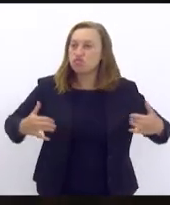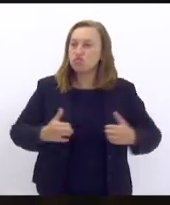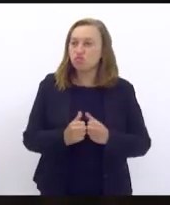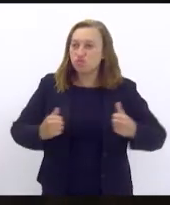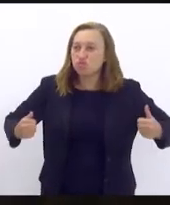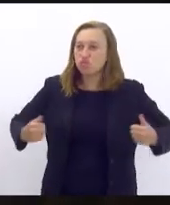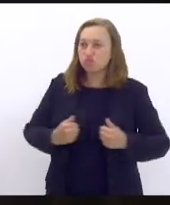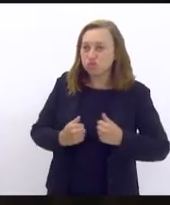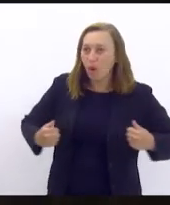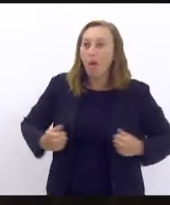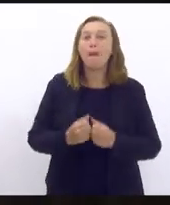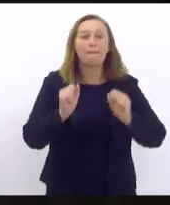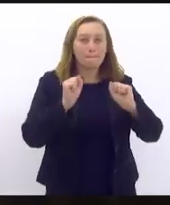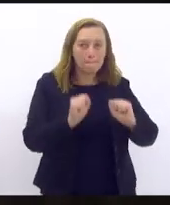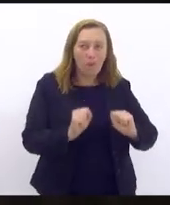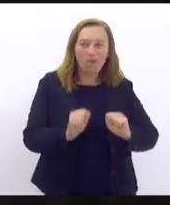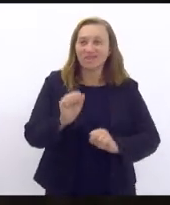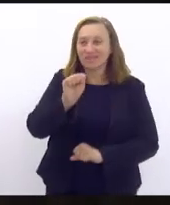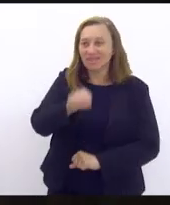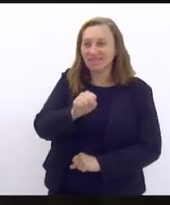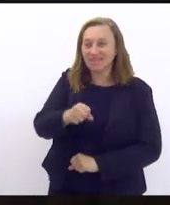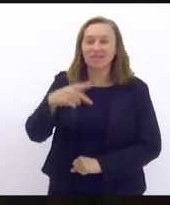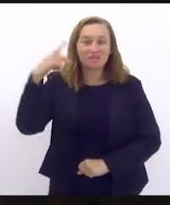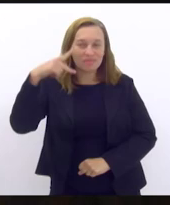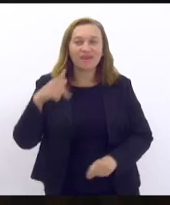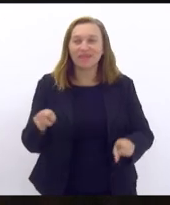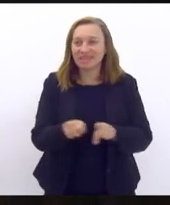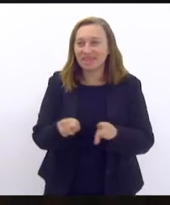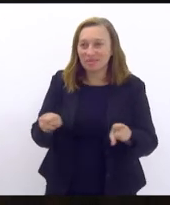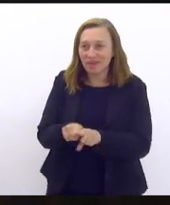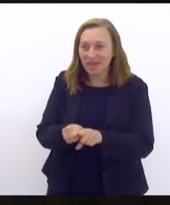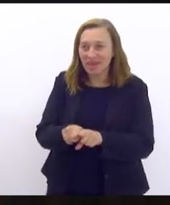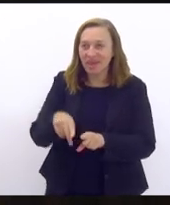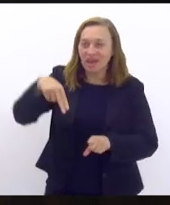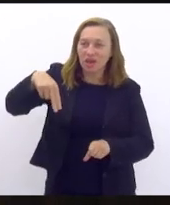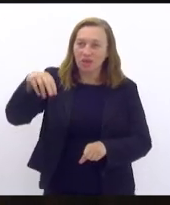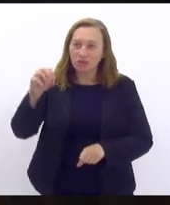sim! O parlamento também é nordestino.